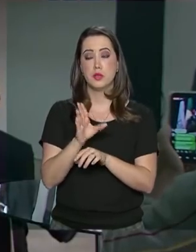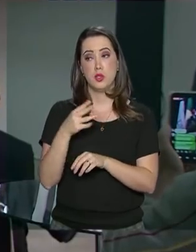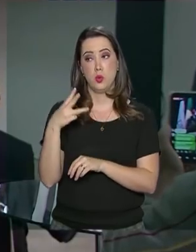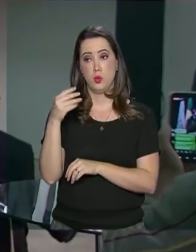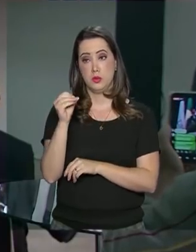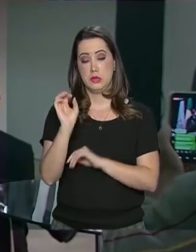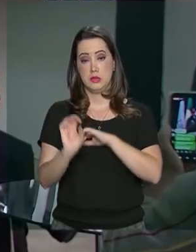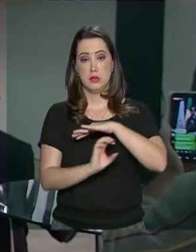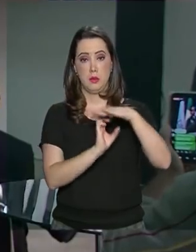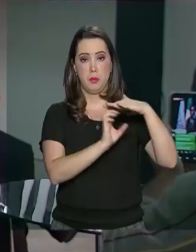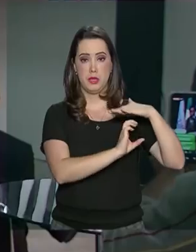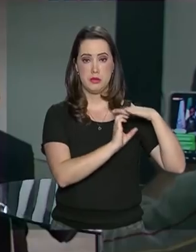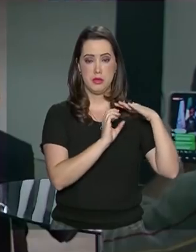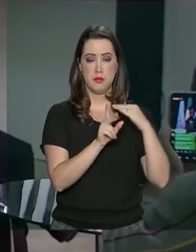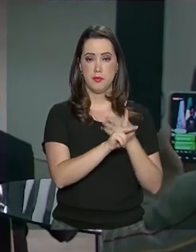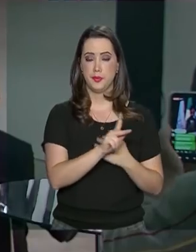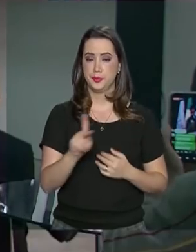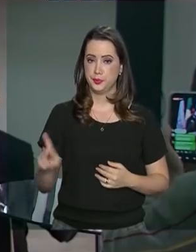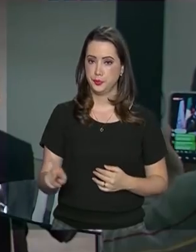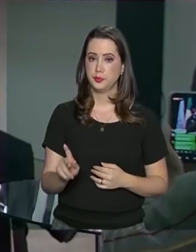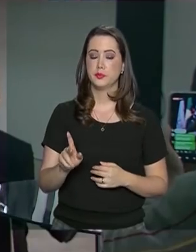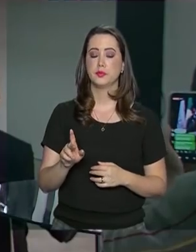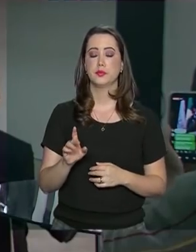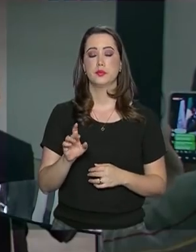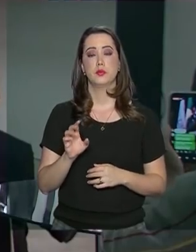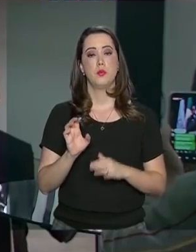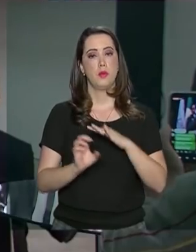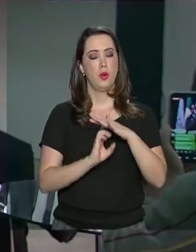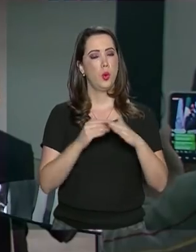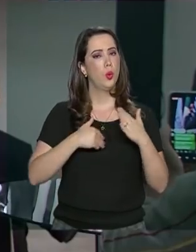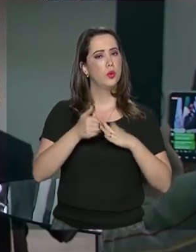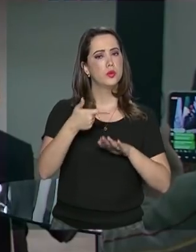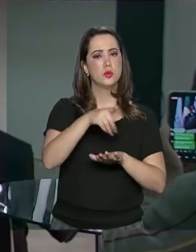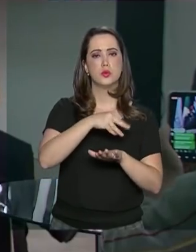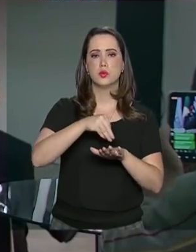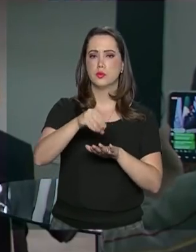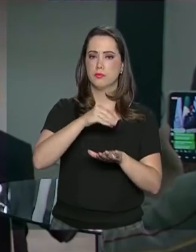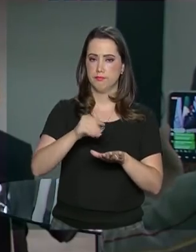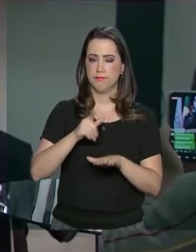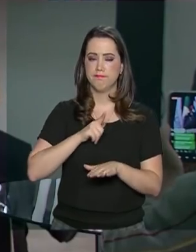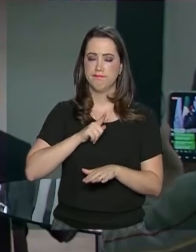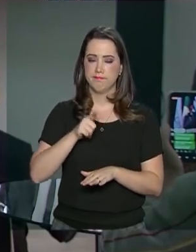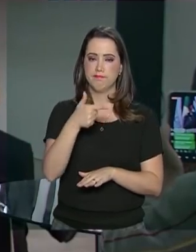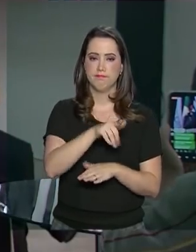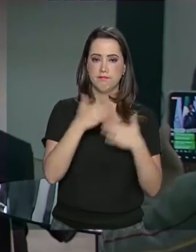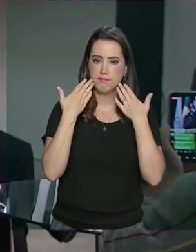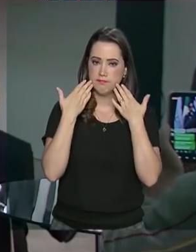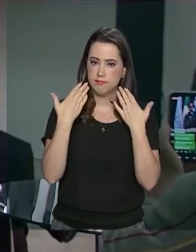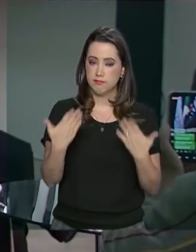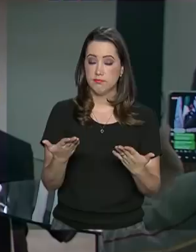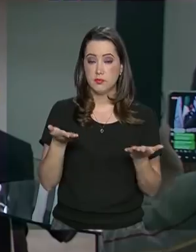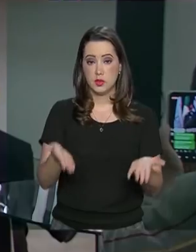30 empresários e presidentes de empresas. Voltamos a qualquer momento com mais informações.